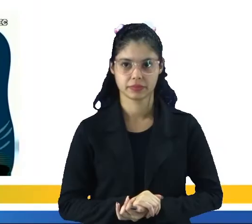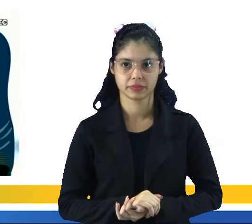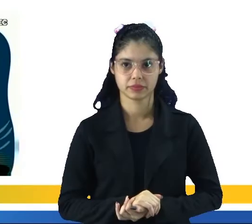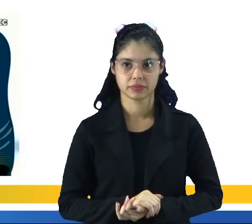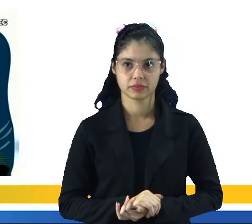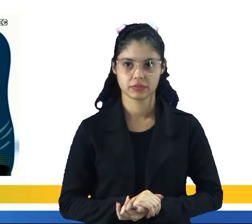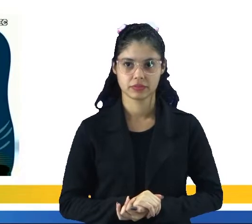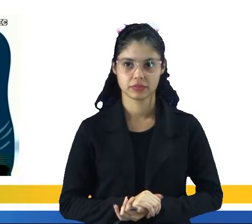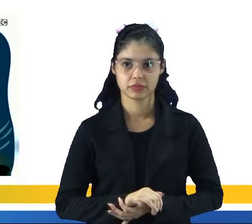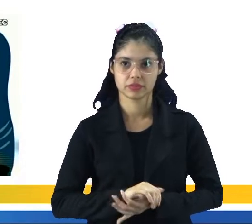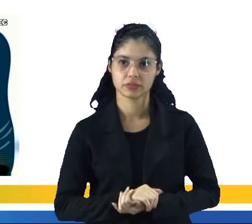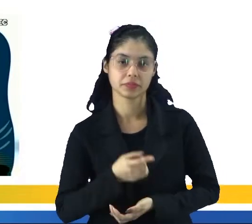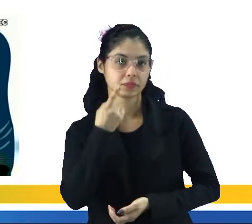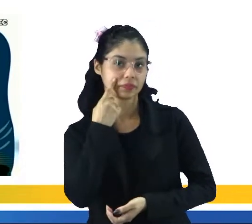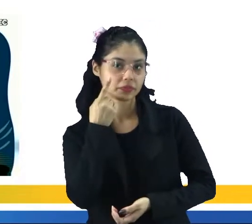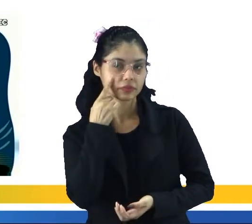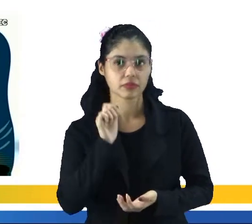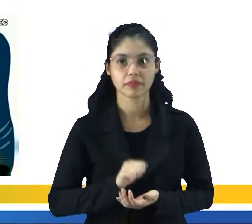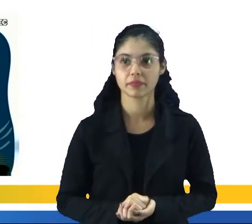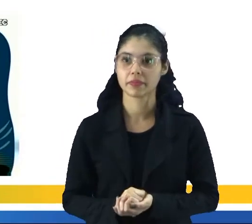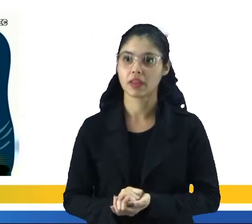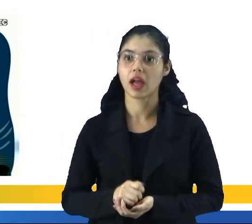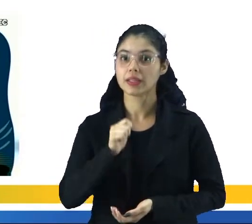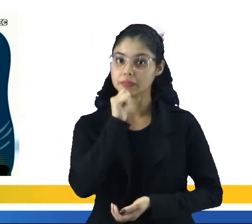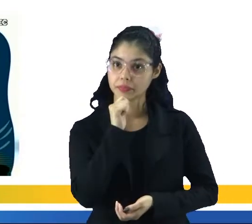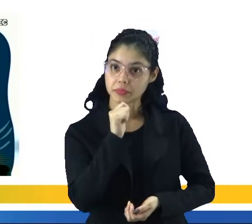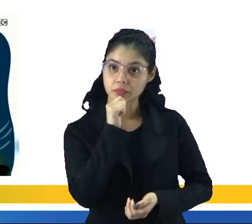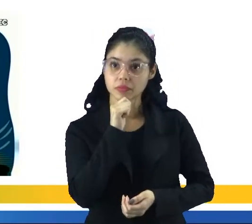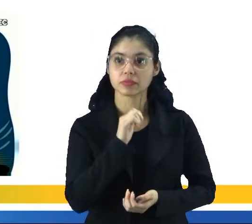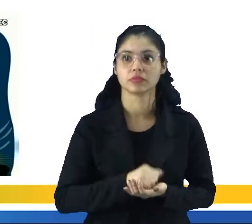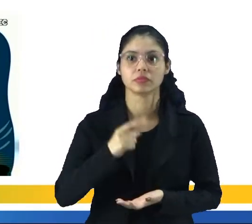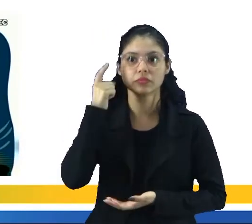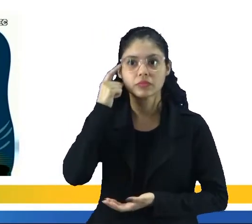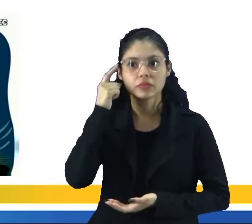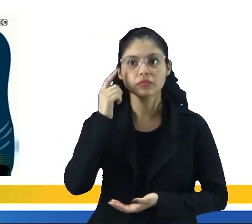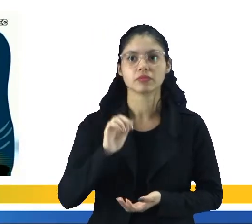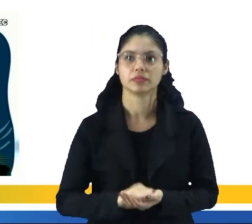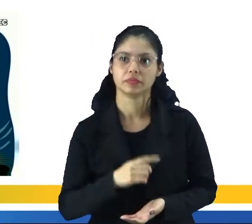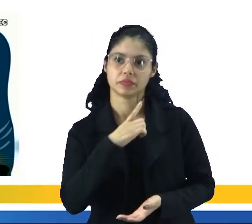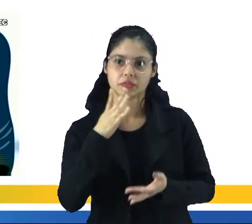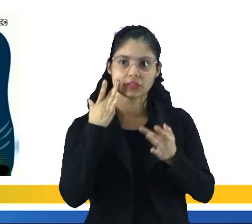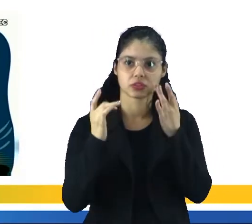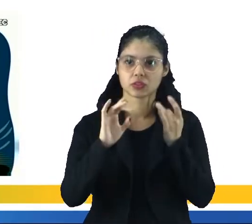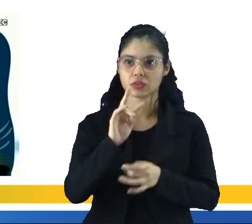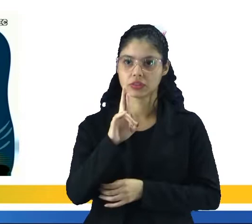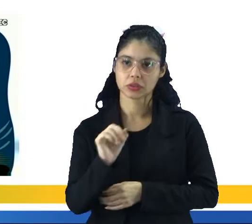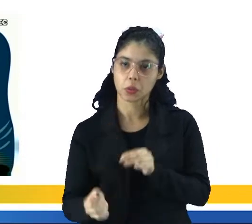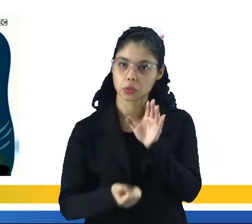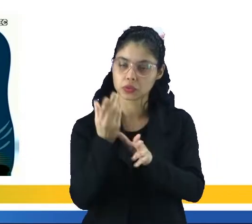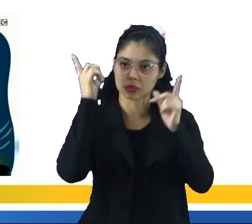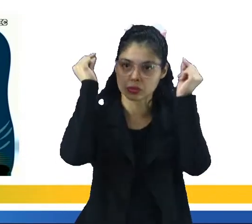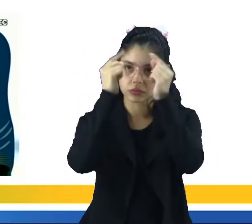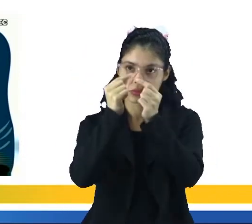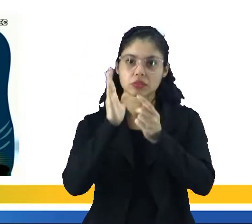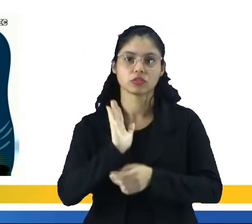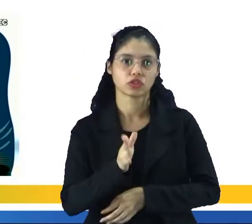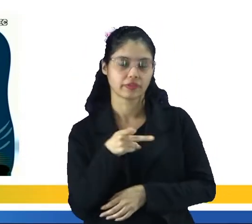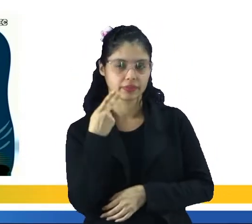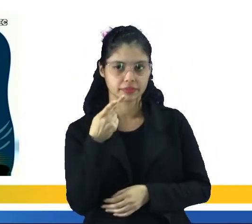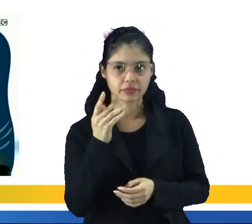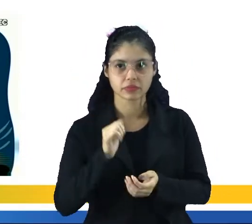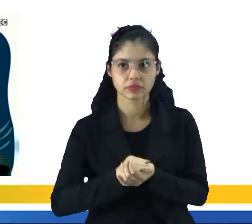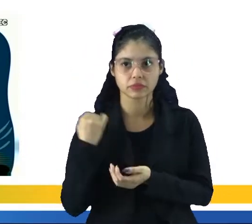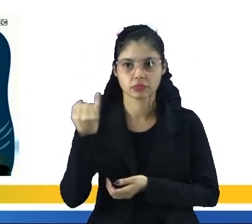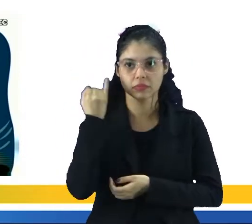apresentações. Olha só, apesar de ser um consenso, que o teatro ocidental teve origem na Grécia Antiga, como a gente havia falado, é